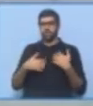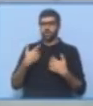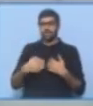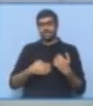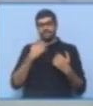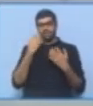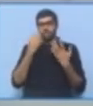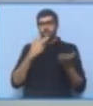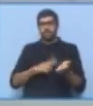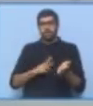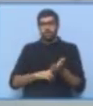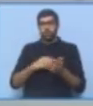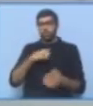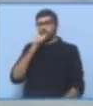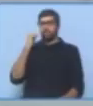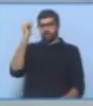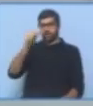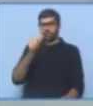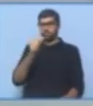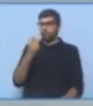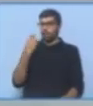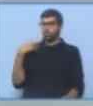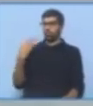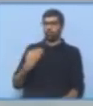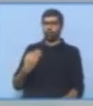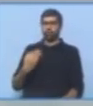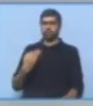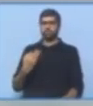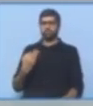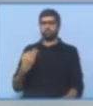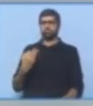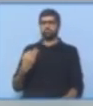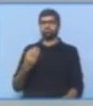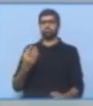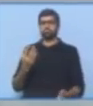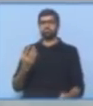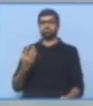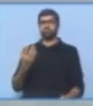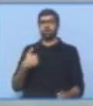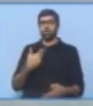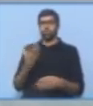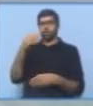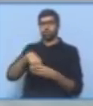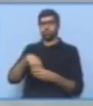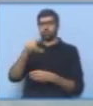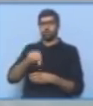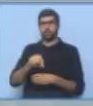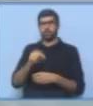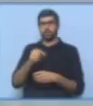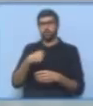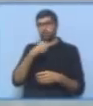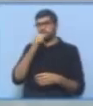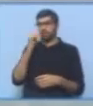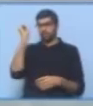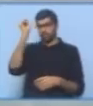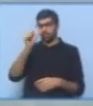vivo, de um batismo muito fresquinho. E todos aqueles, onde eu me incluo também, que foram